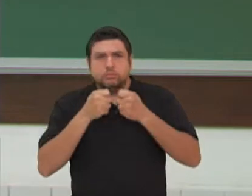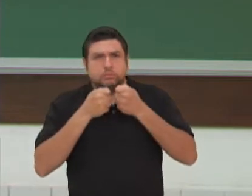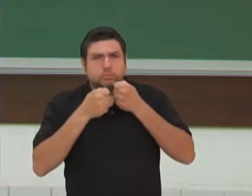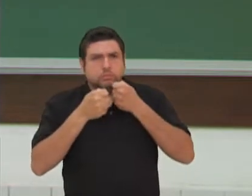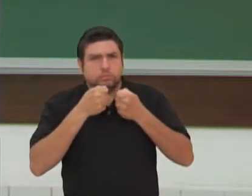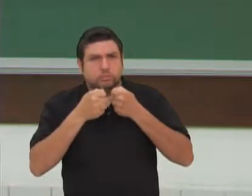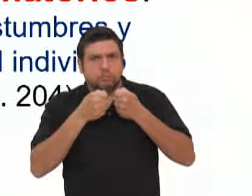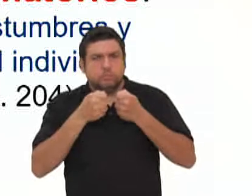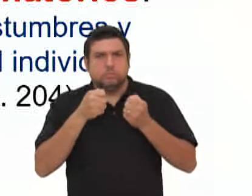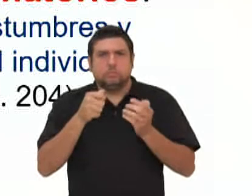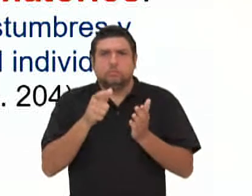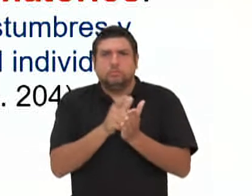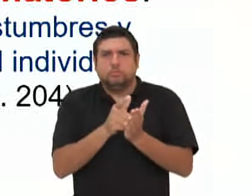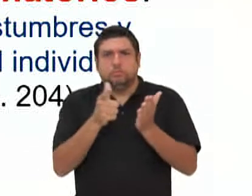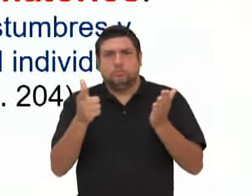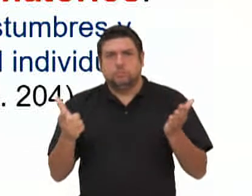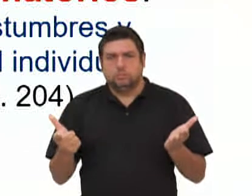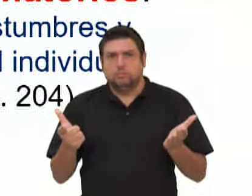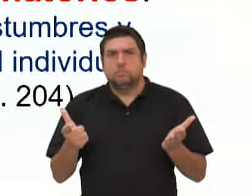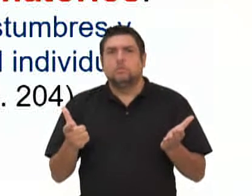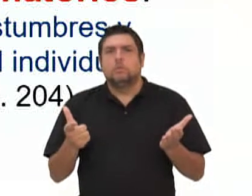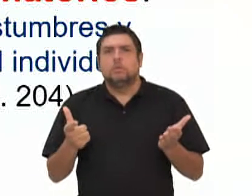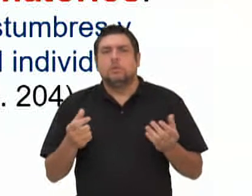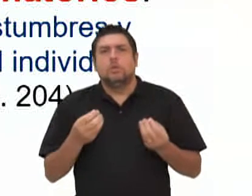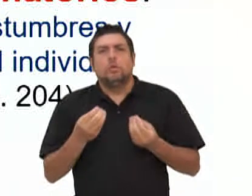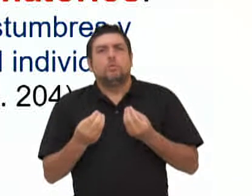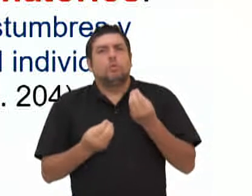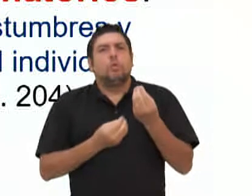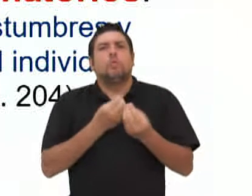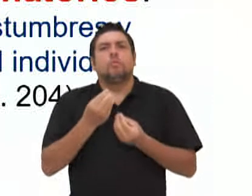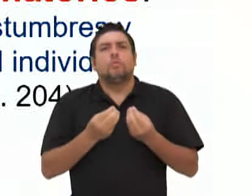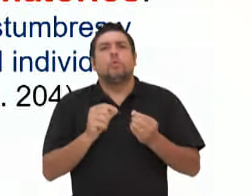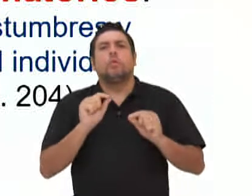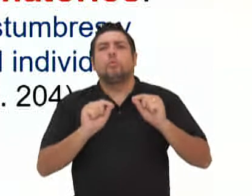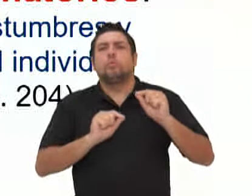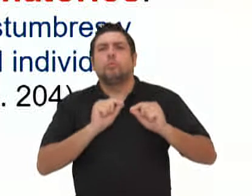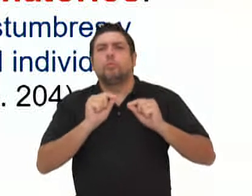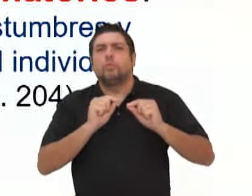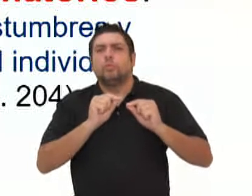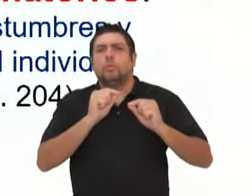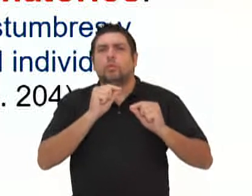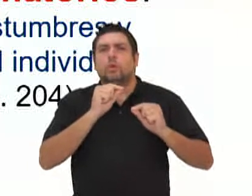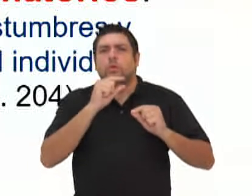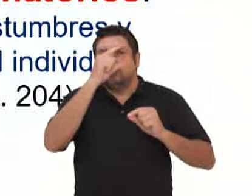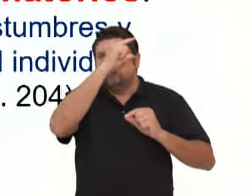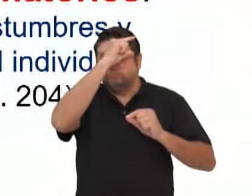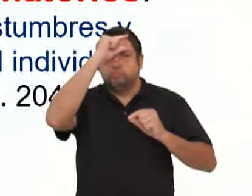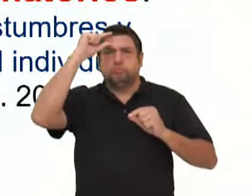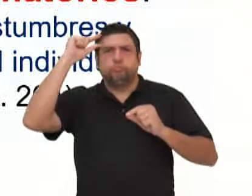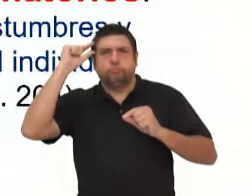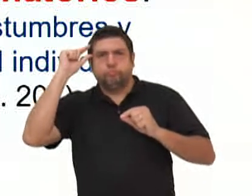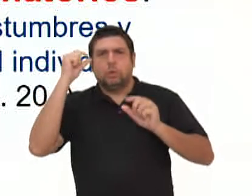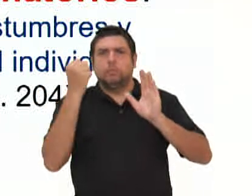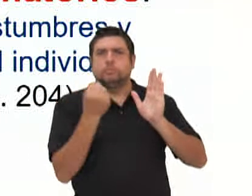reportaje que justamente explotava la parte de los estereotipos, estereotipar,